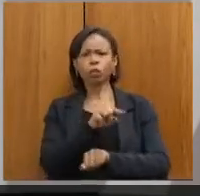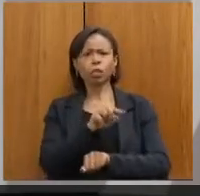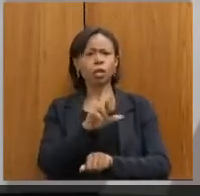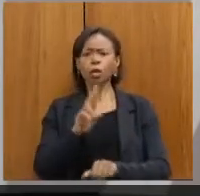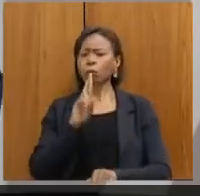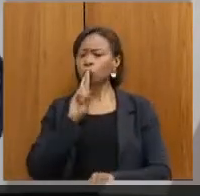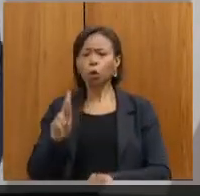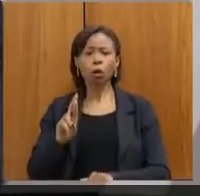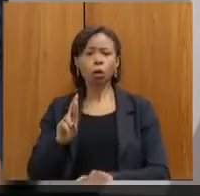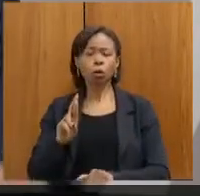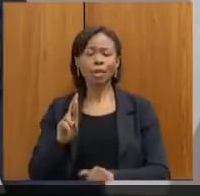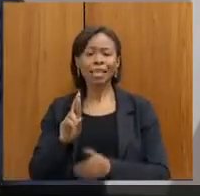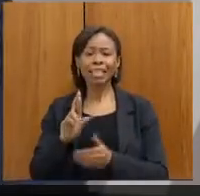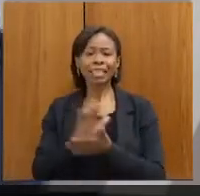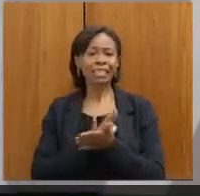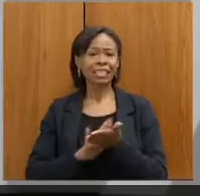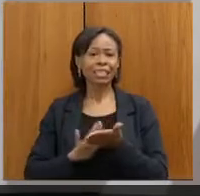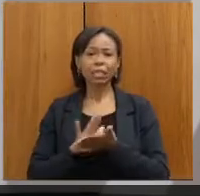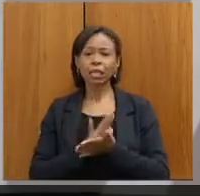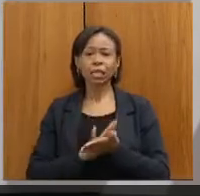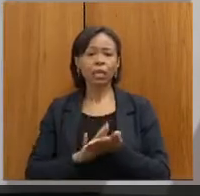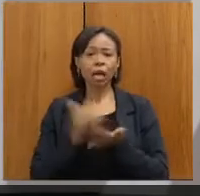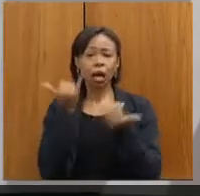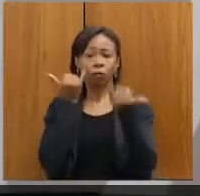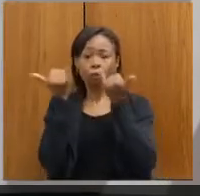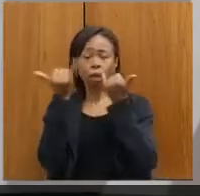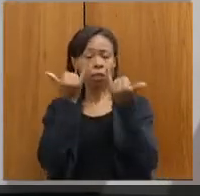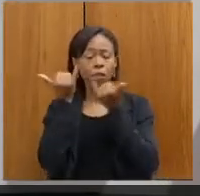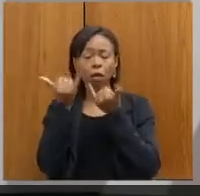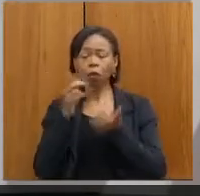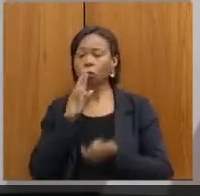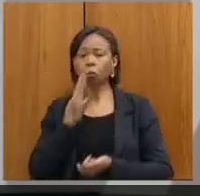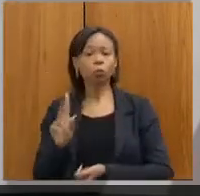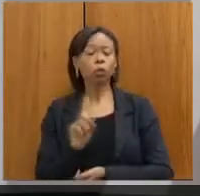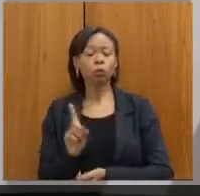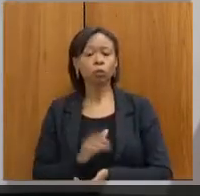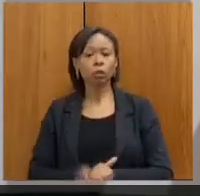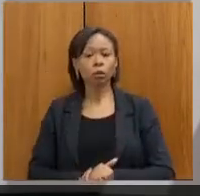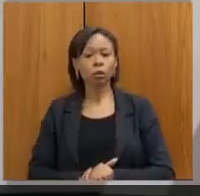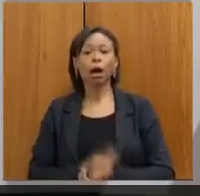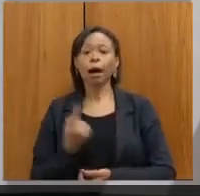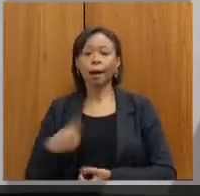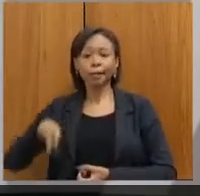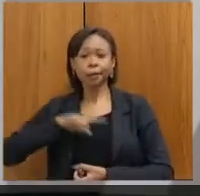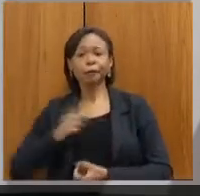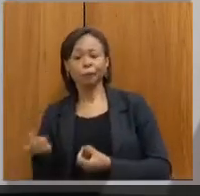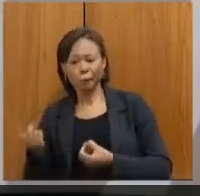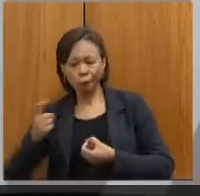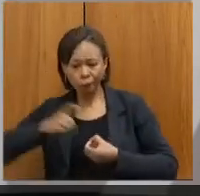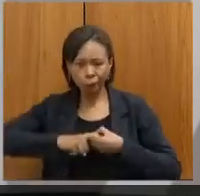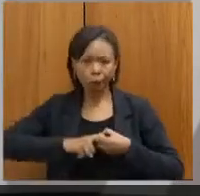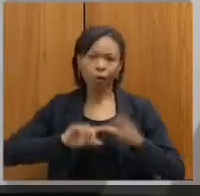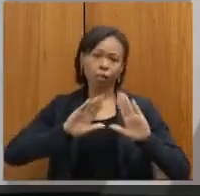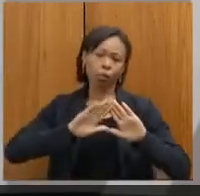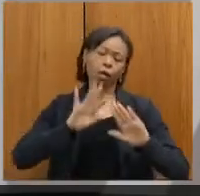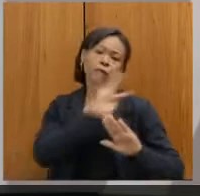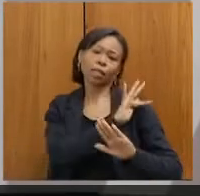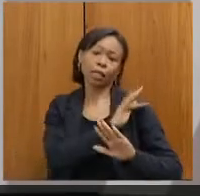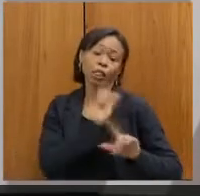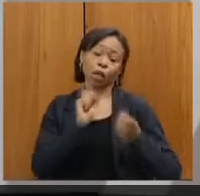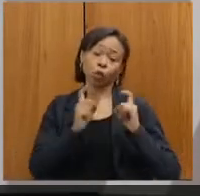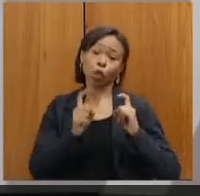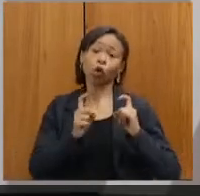informação bom e nós retomamos a assembleia fiscaliza da onde a gente parou é